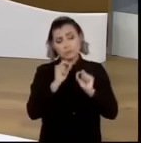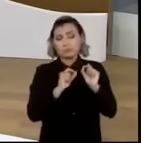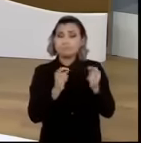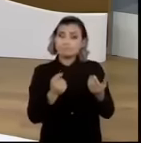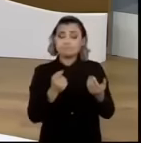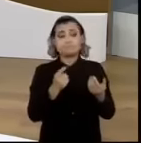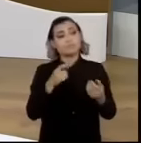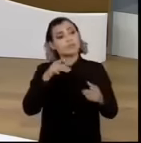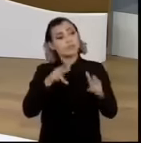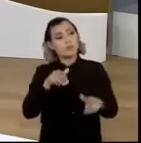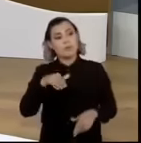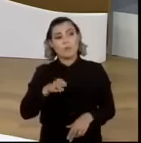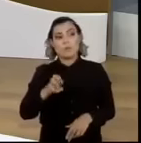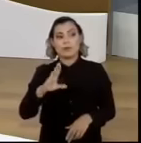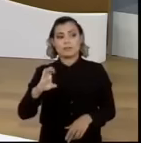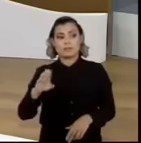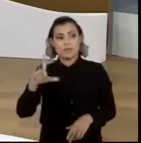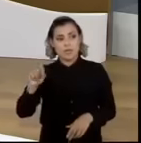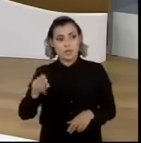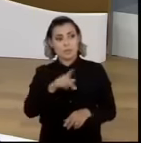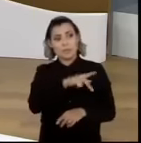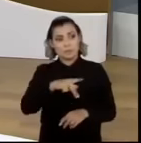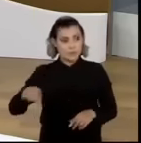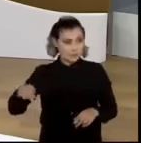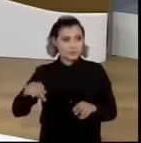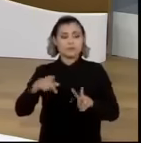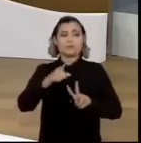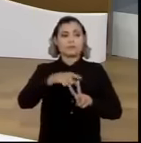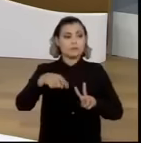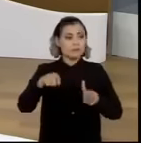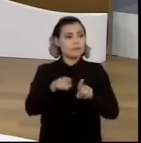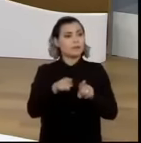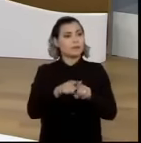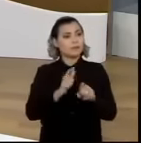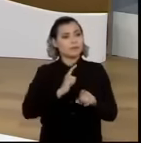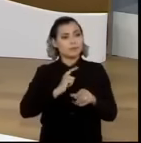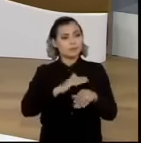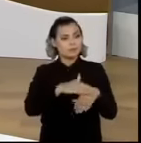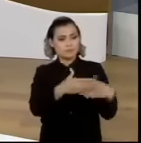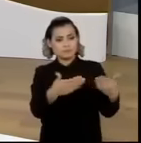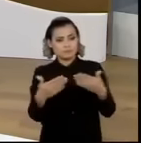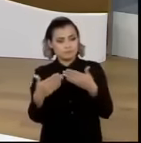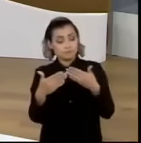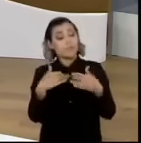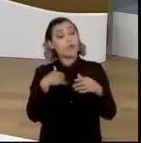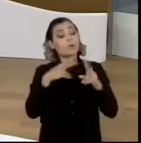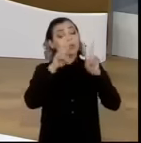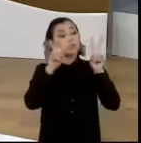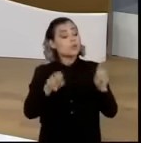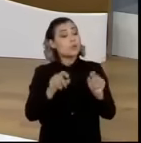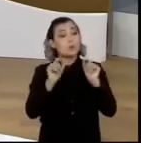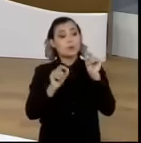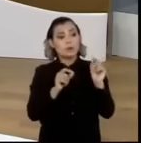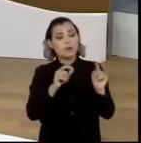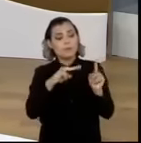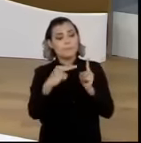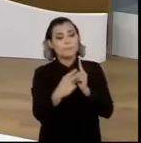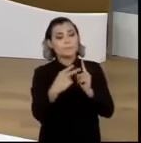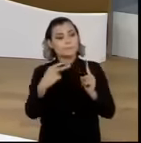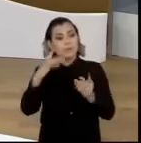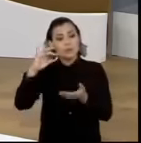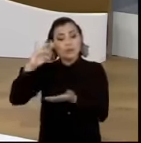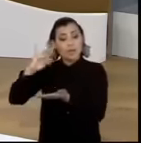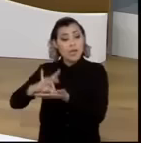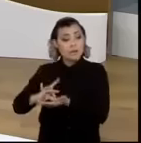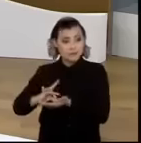próprio Marcelo, presidente da BAG, quando esteve no programa recentemente comigo, comentou o tema da percepção versus a realidade. Qual